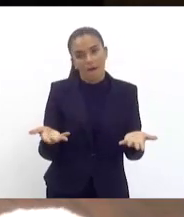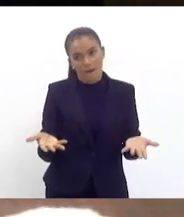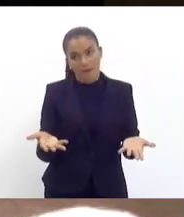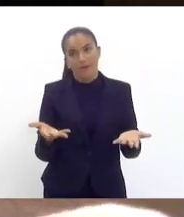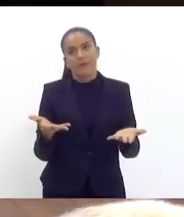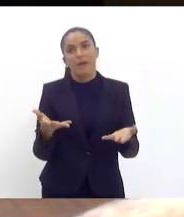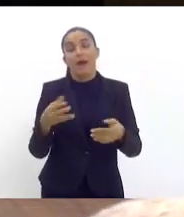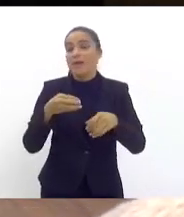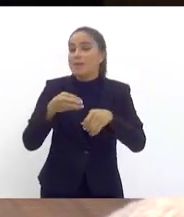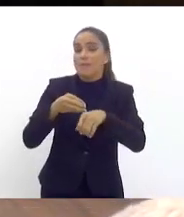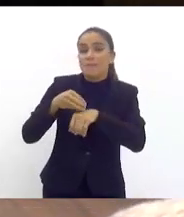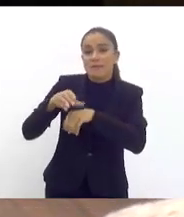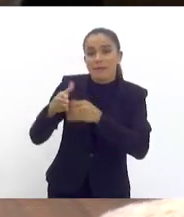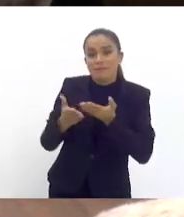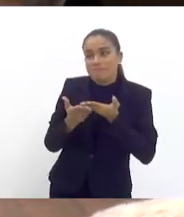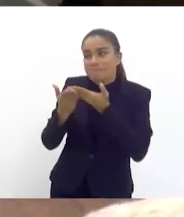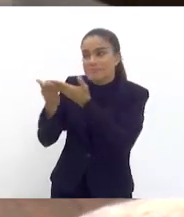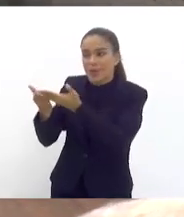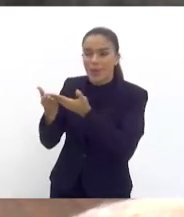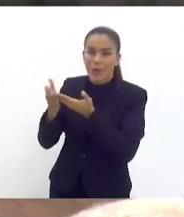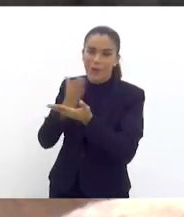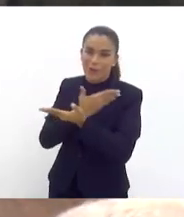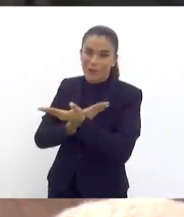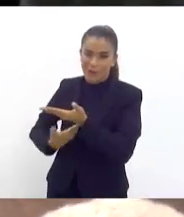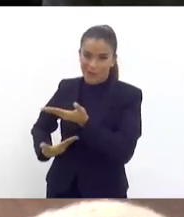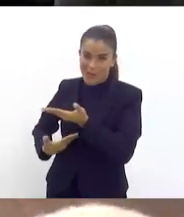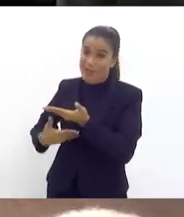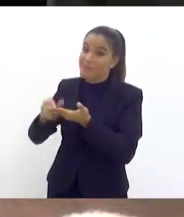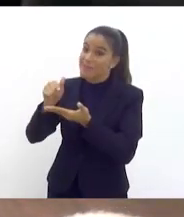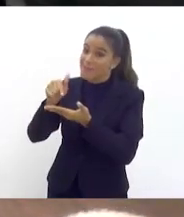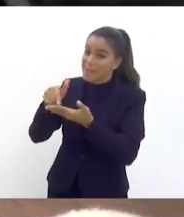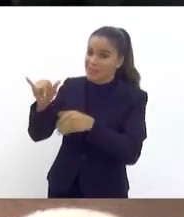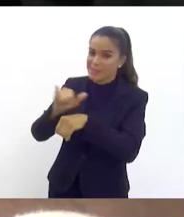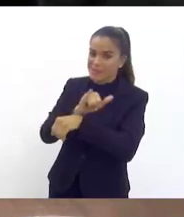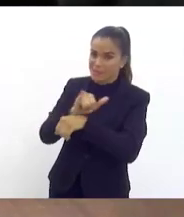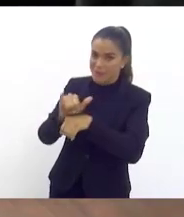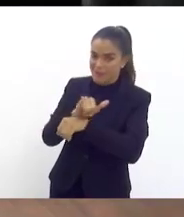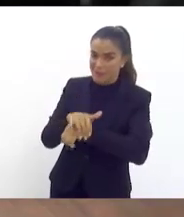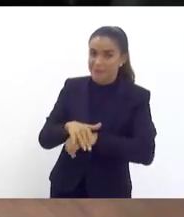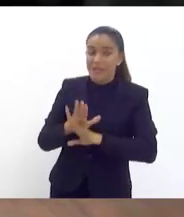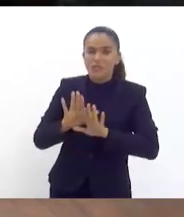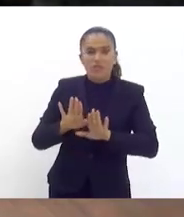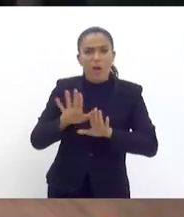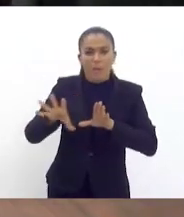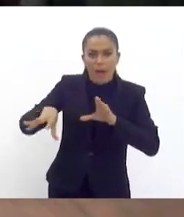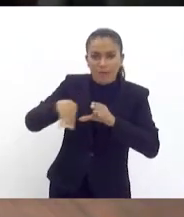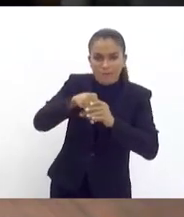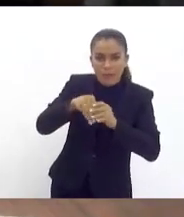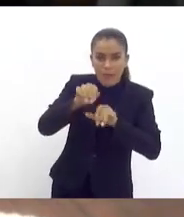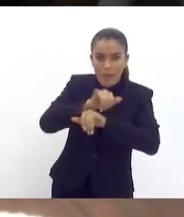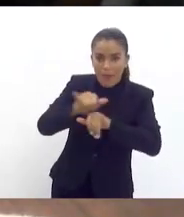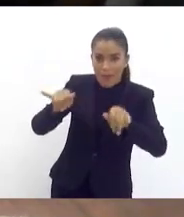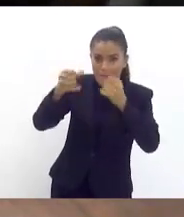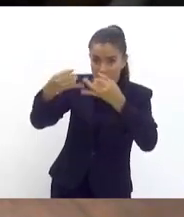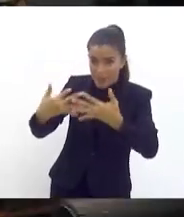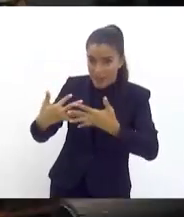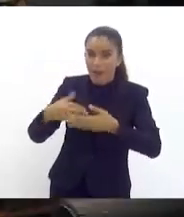a mensagem ser enviada ao governador nesta modalidade. Só para colocar isso com clareza aos